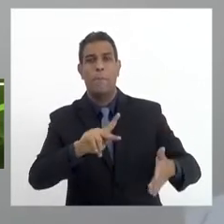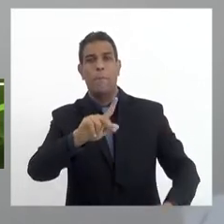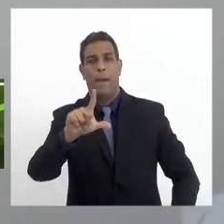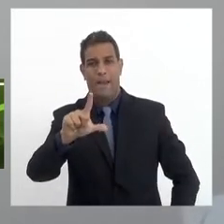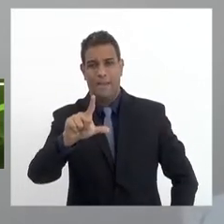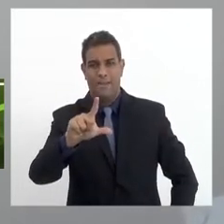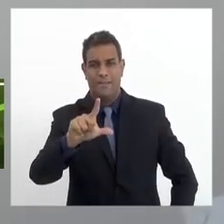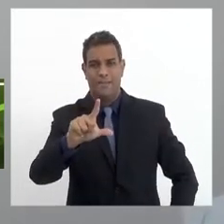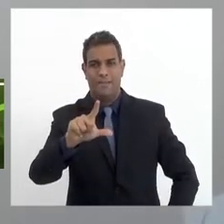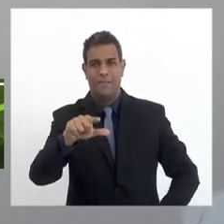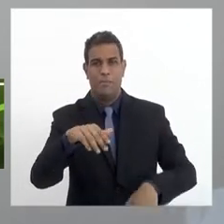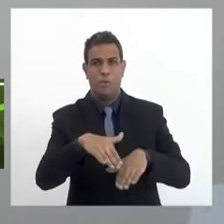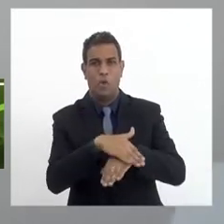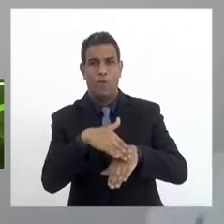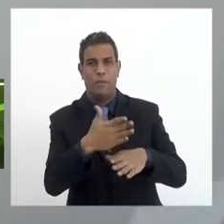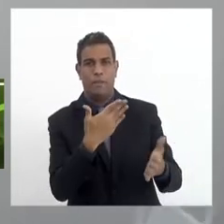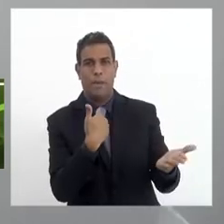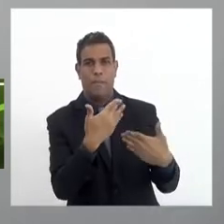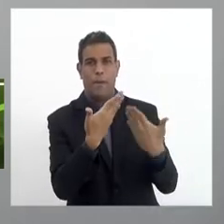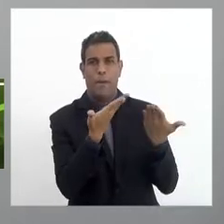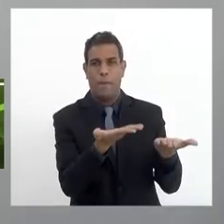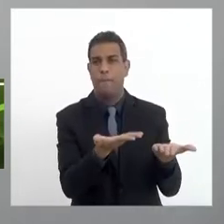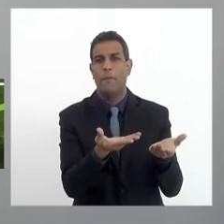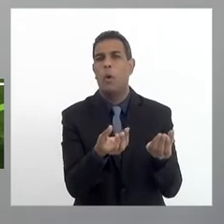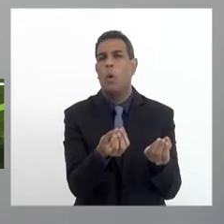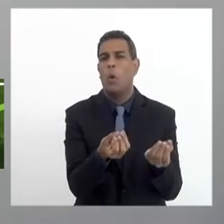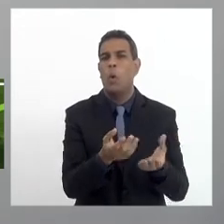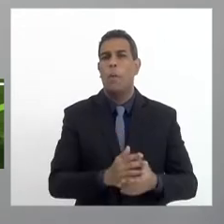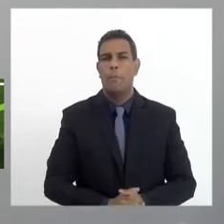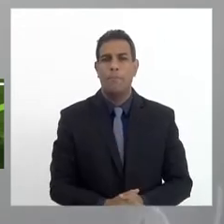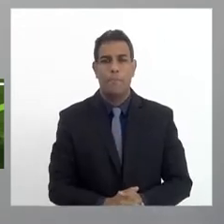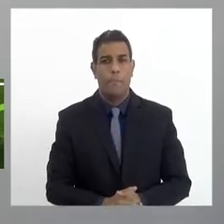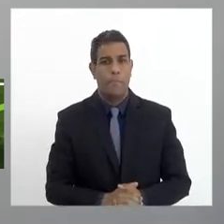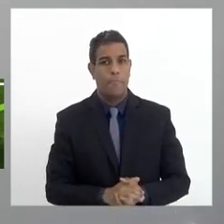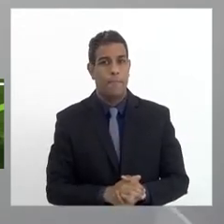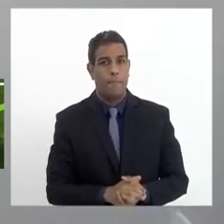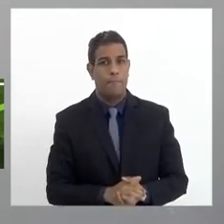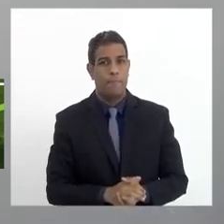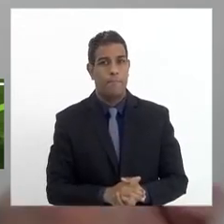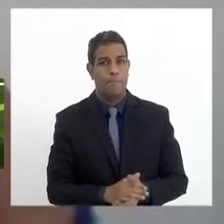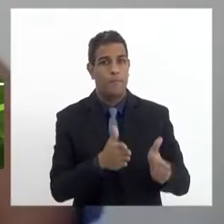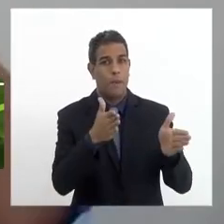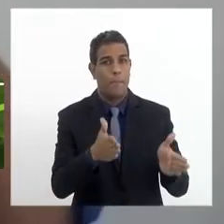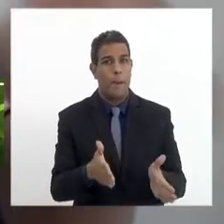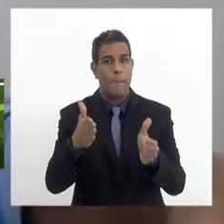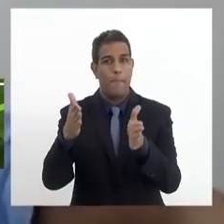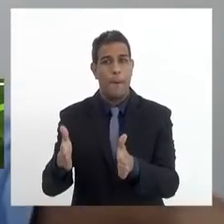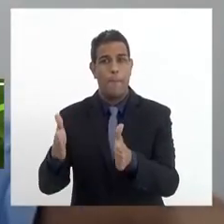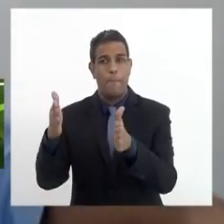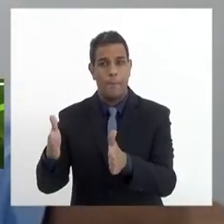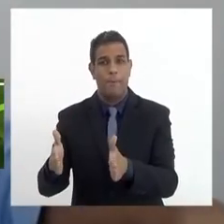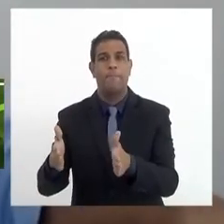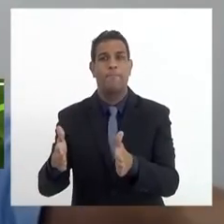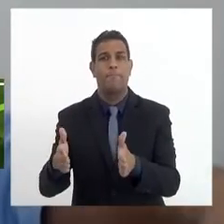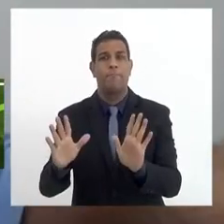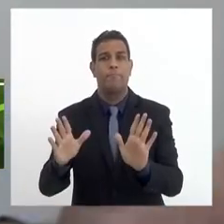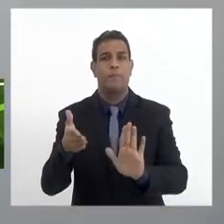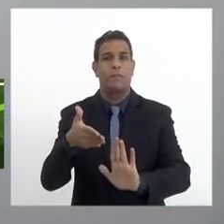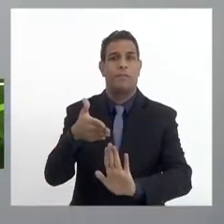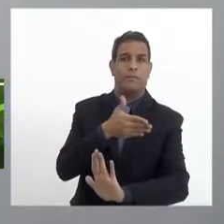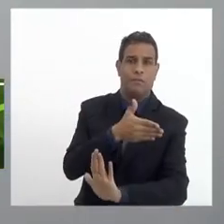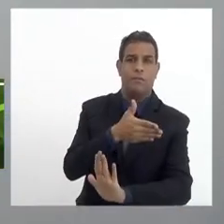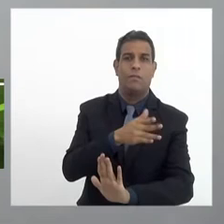quê. Eu queria conversar com Vossa Excelência, porque, na verdade, o projeto do deputado Átila Nunes, que de fato antecede o